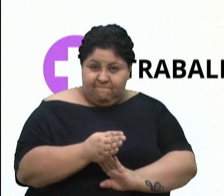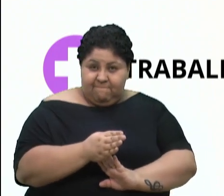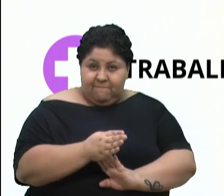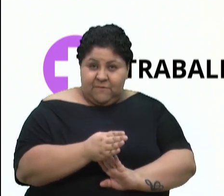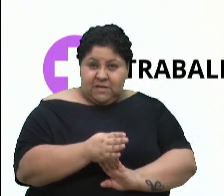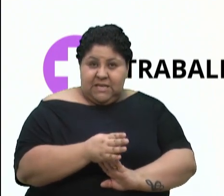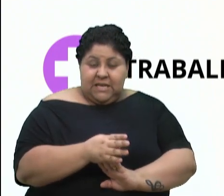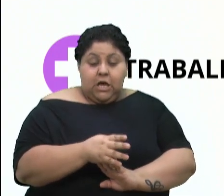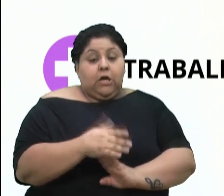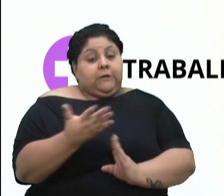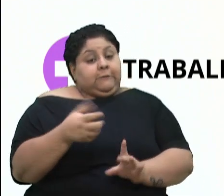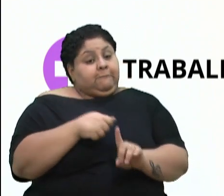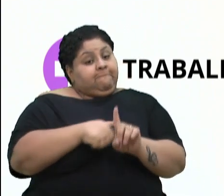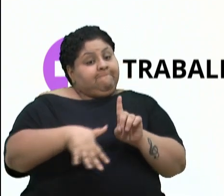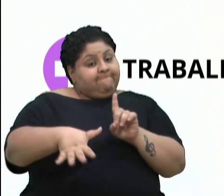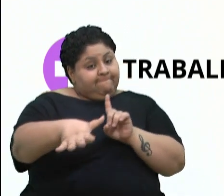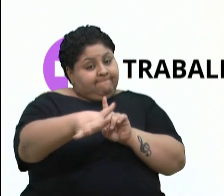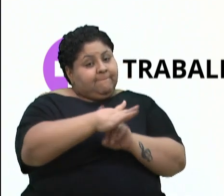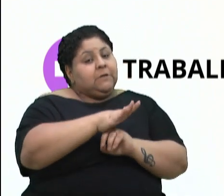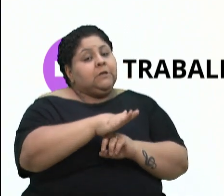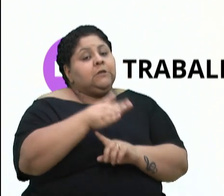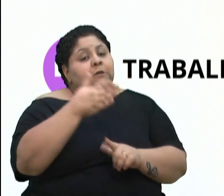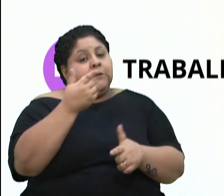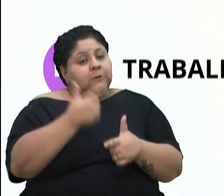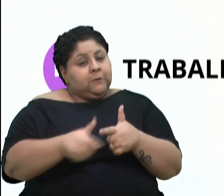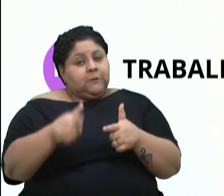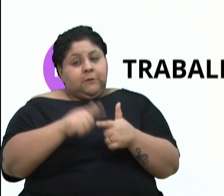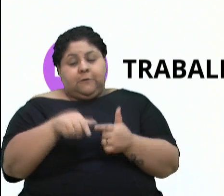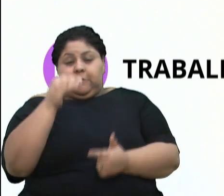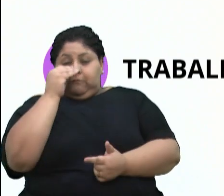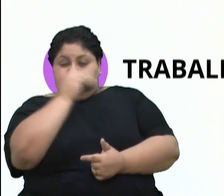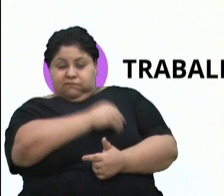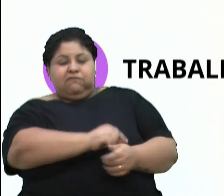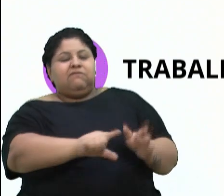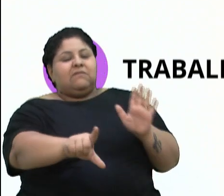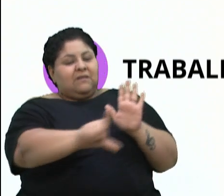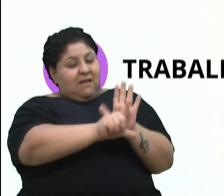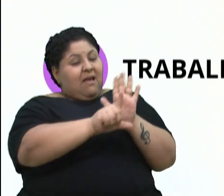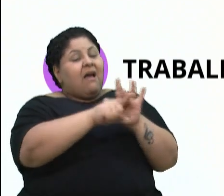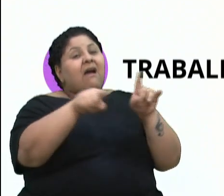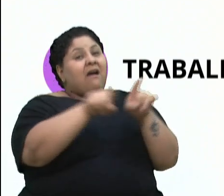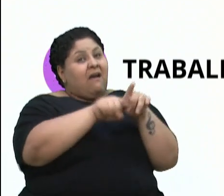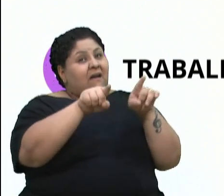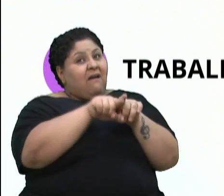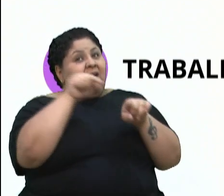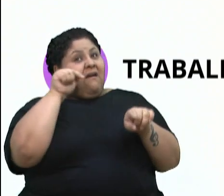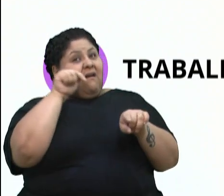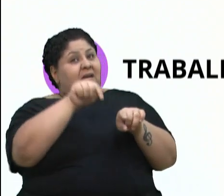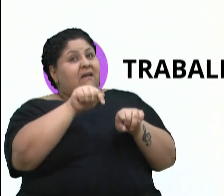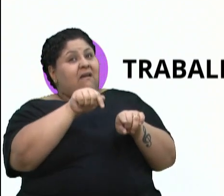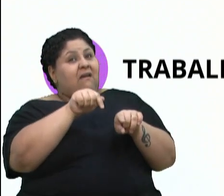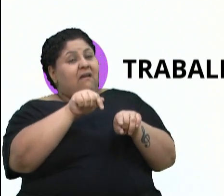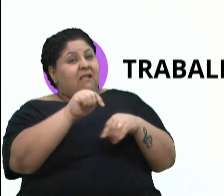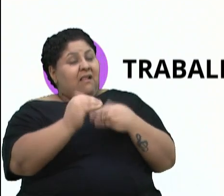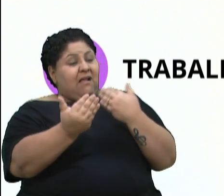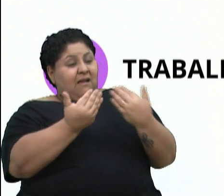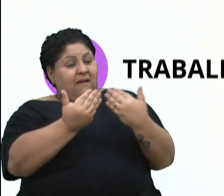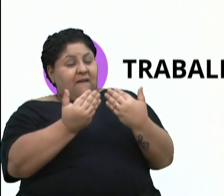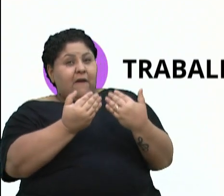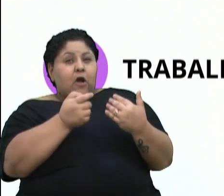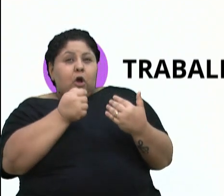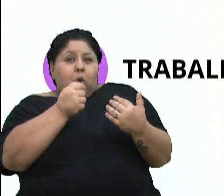a sociedade está falhando, a lei está falhando. Isto corresponde a